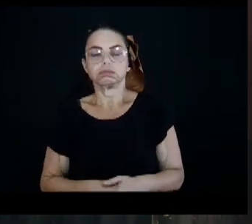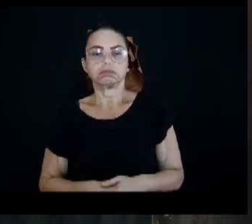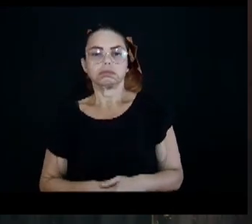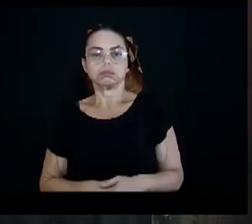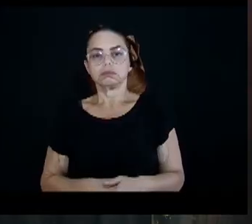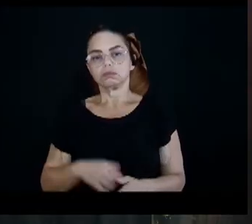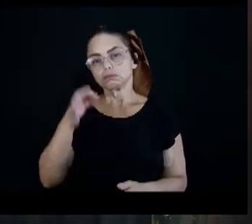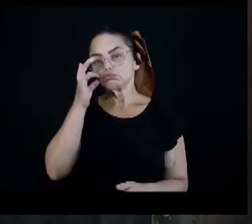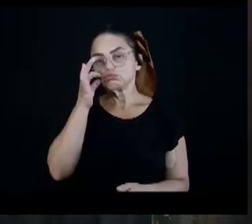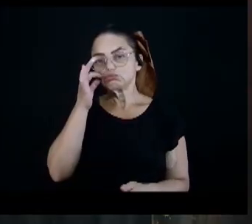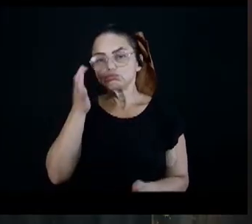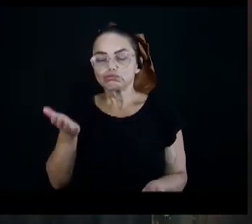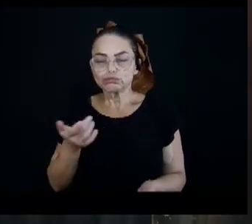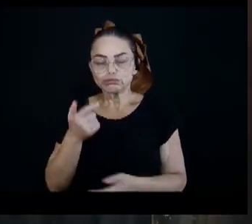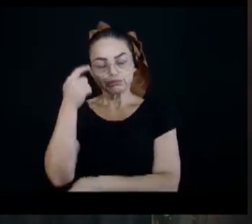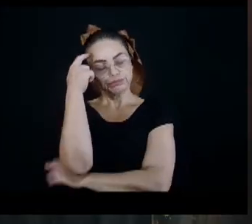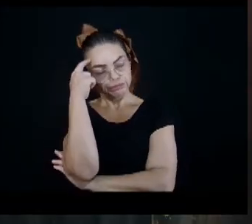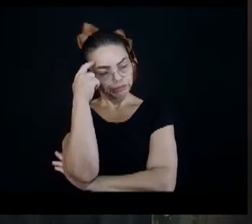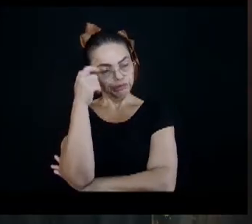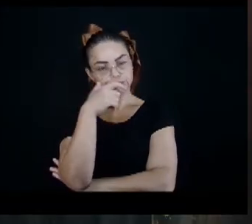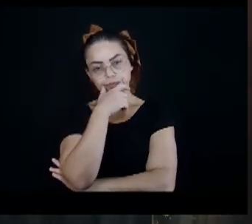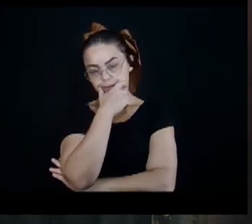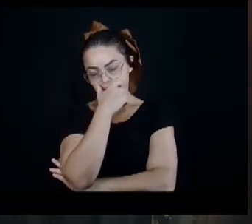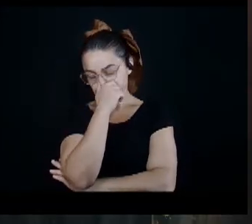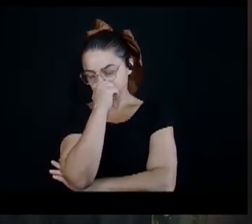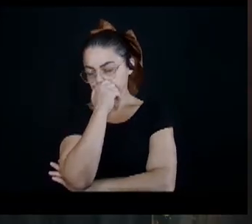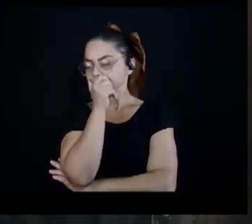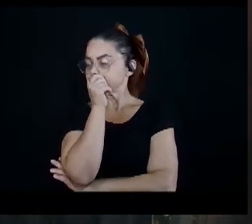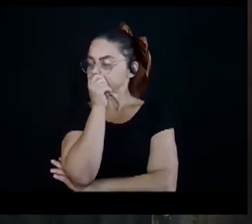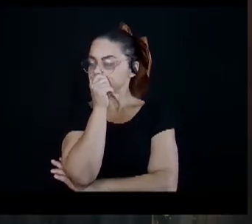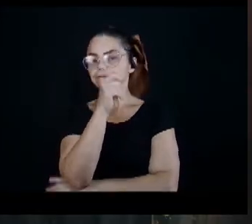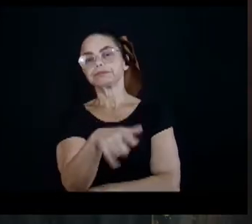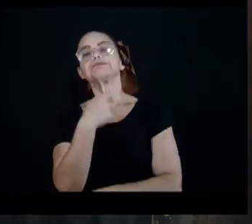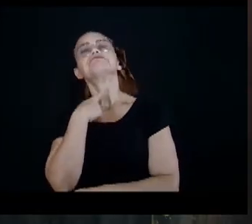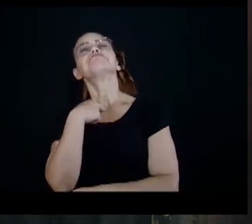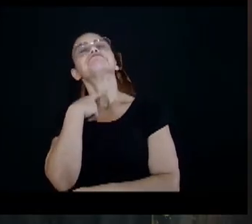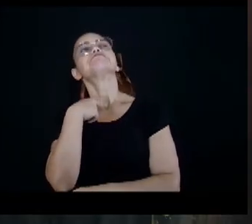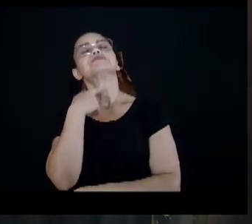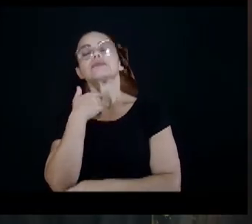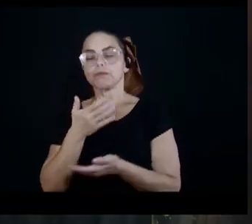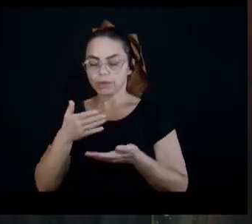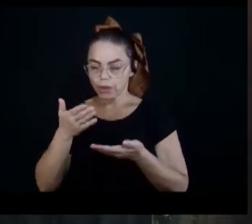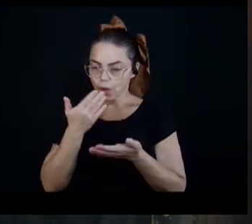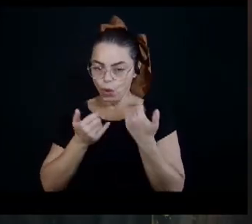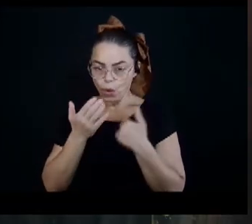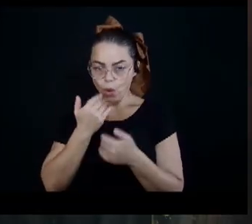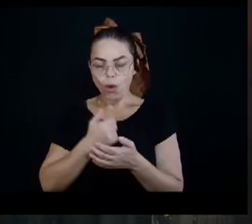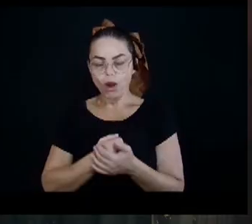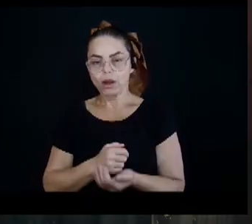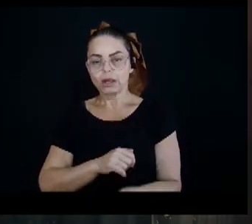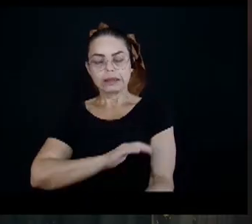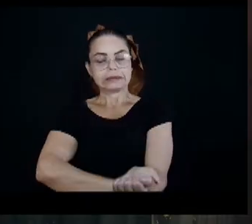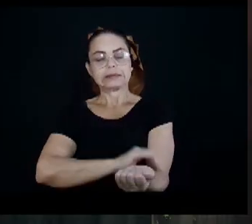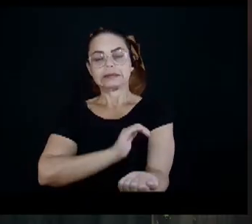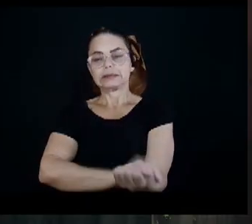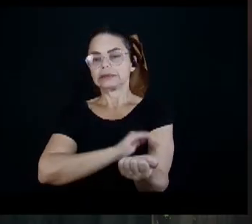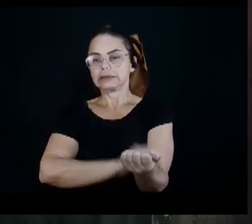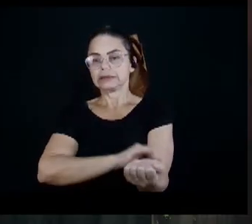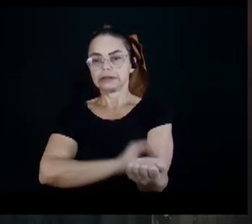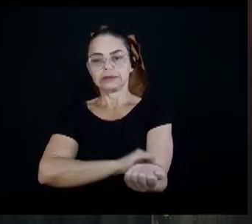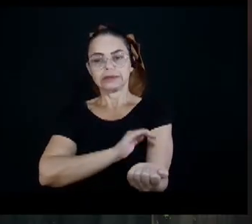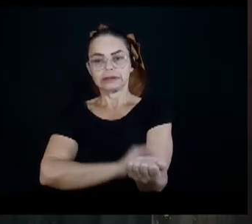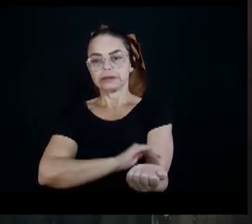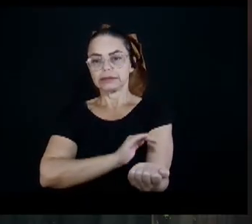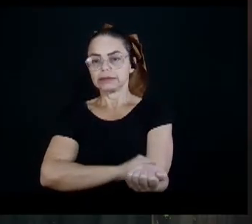estar pensando assim, mas eu sinto uma vontade enorme de comer. Compulsão, isso tem nome, a gente precisa começar a dar nomes